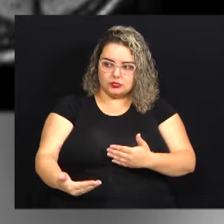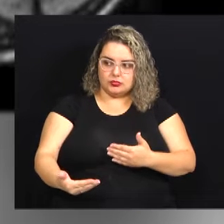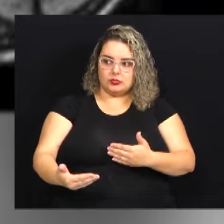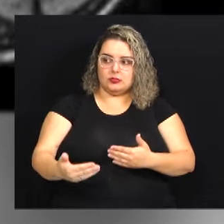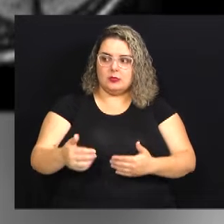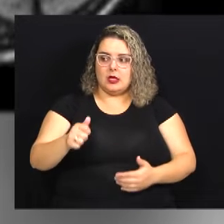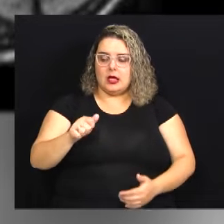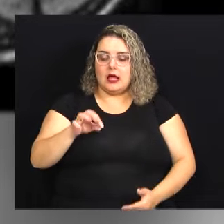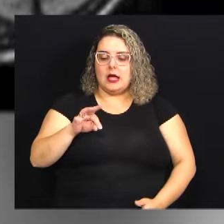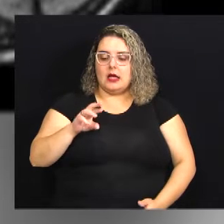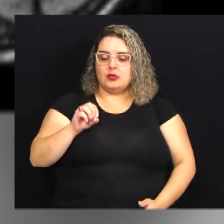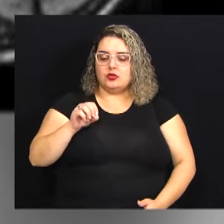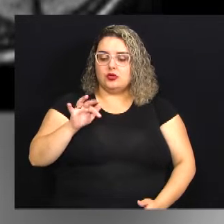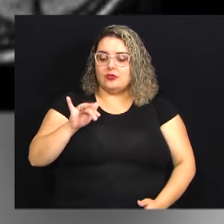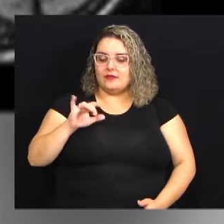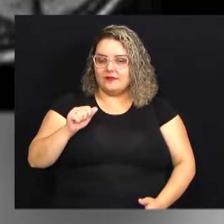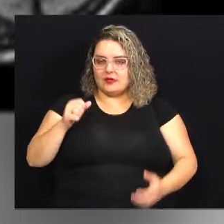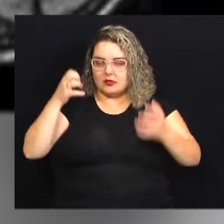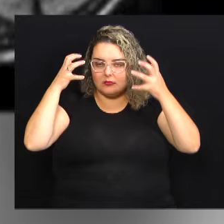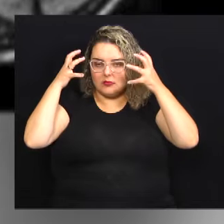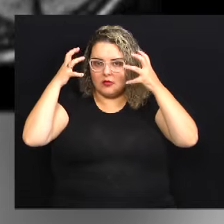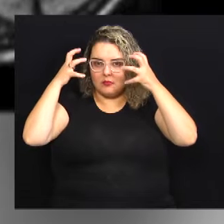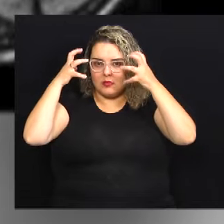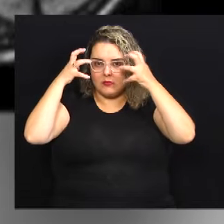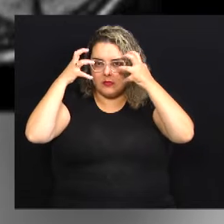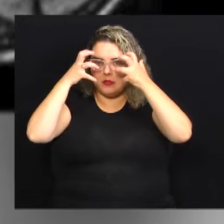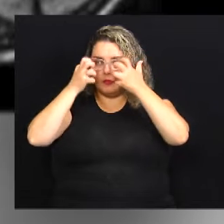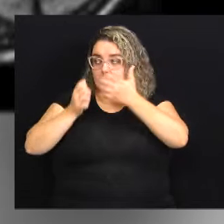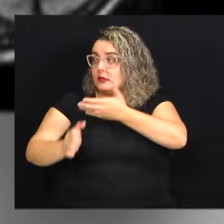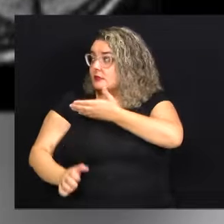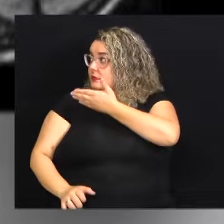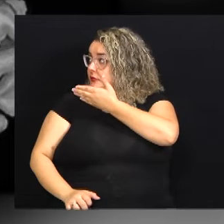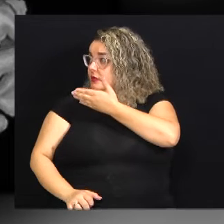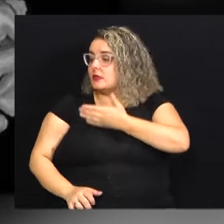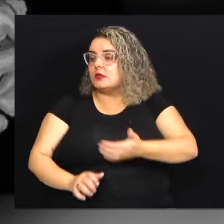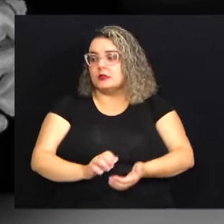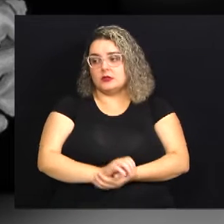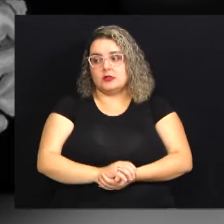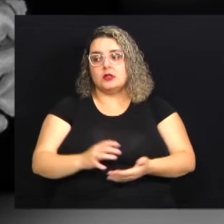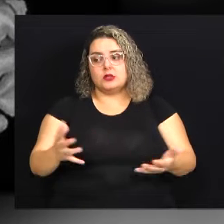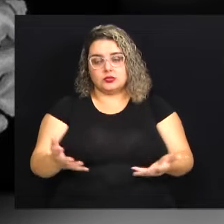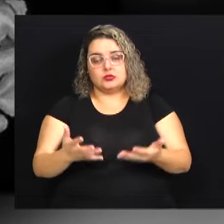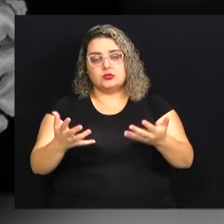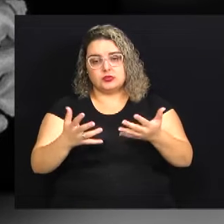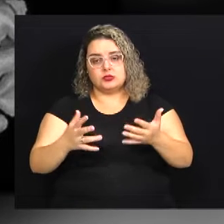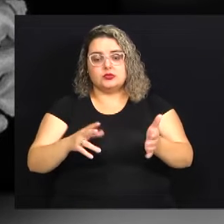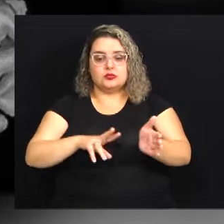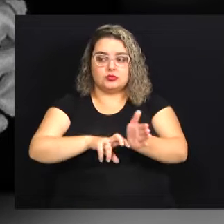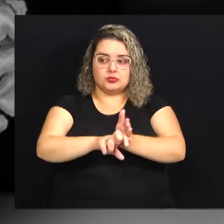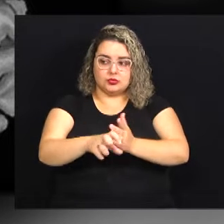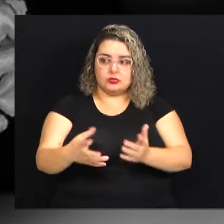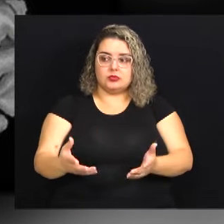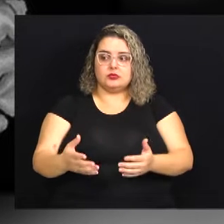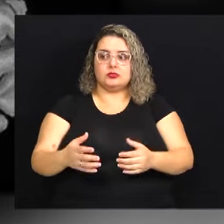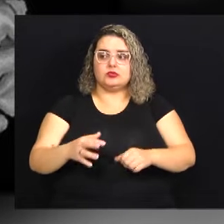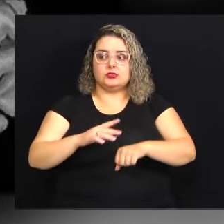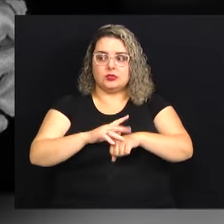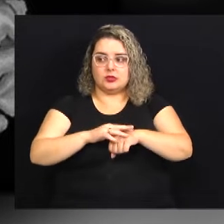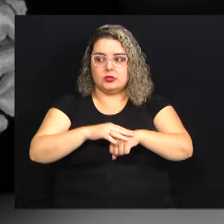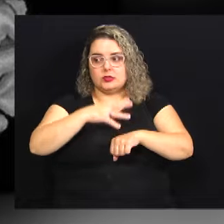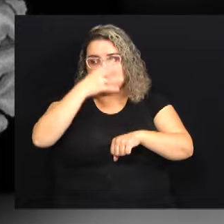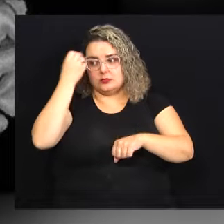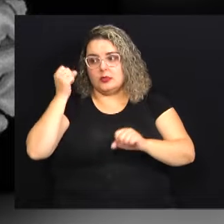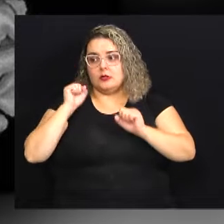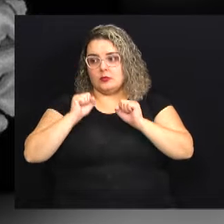de hipocampo na ressonância magnética corrobore um diagnóstico de Alzheimer. Mas eu posso ter